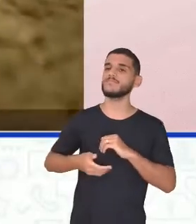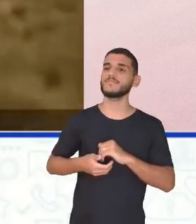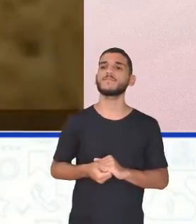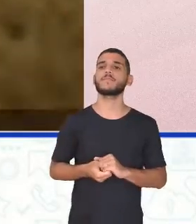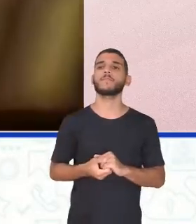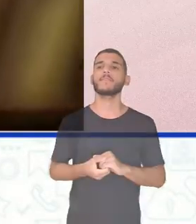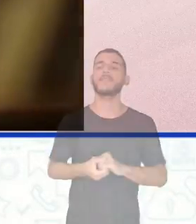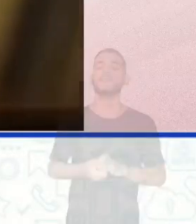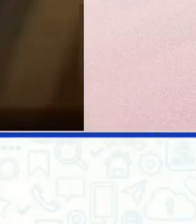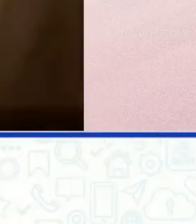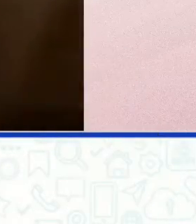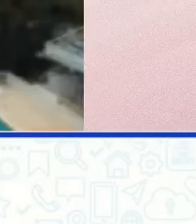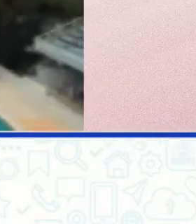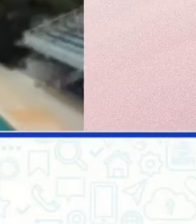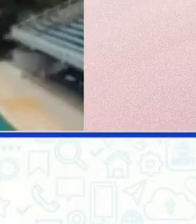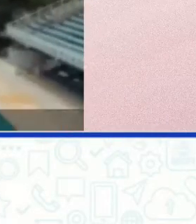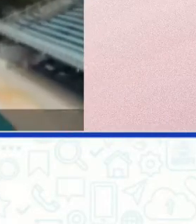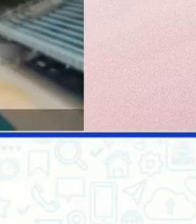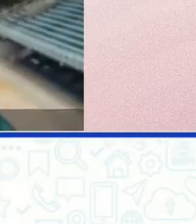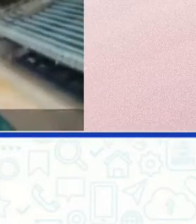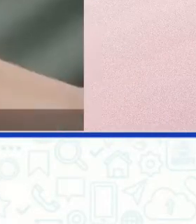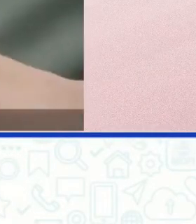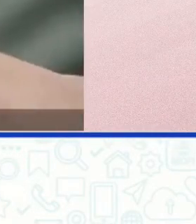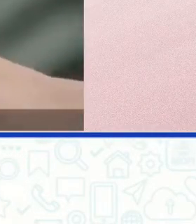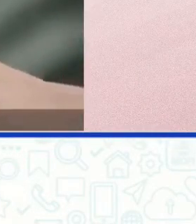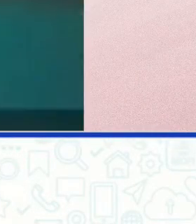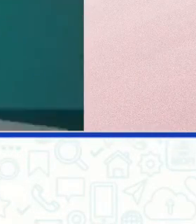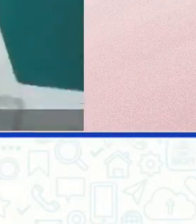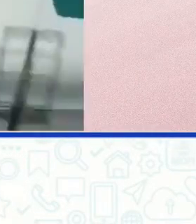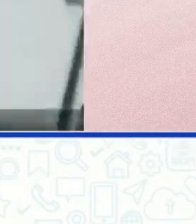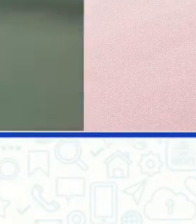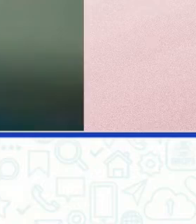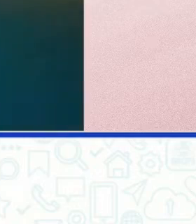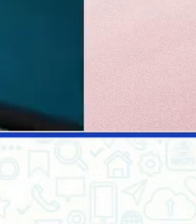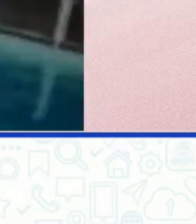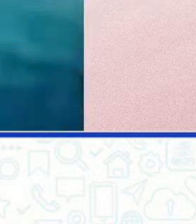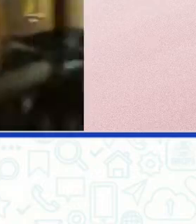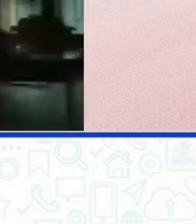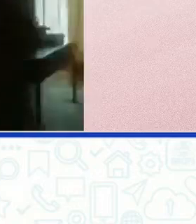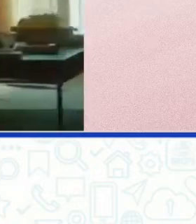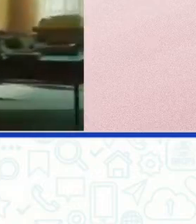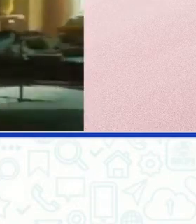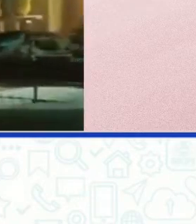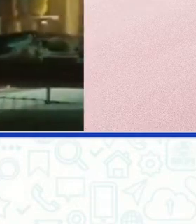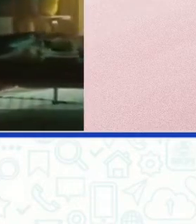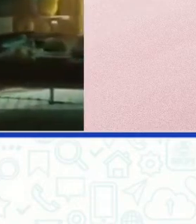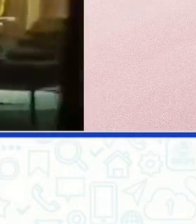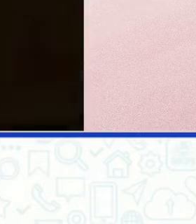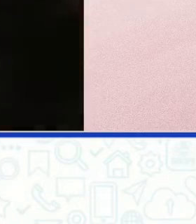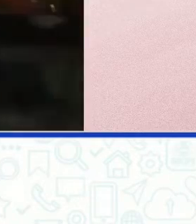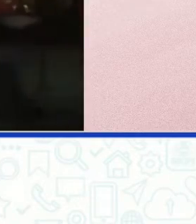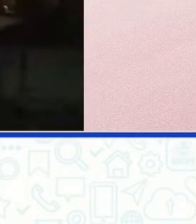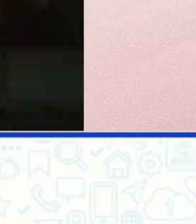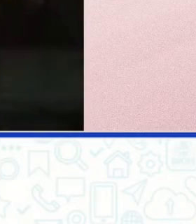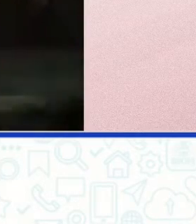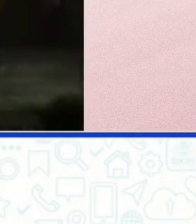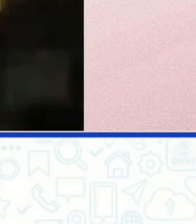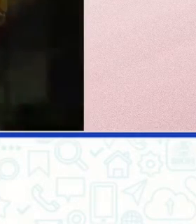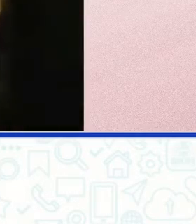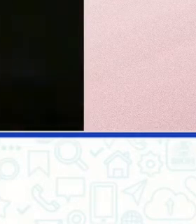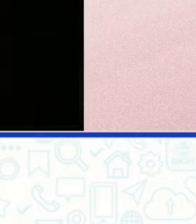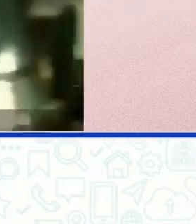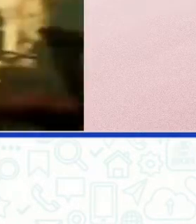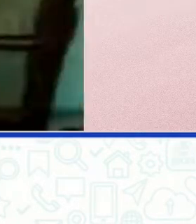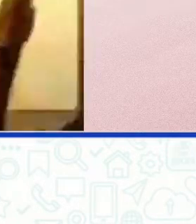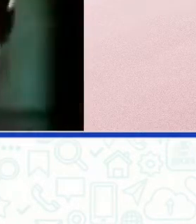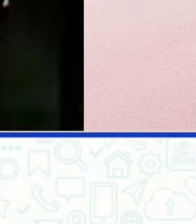Recomeçar é dar o primeiro passo. É seguir sempre em frente. Para o próximo dia, o próximo